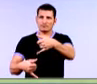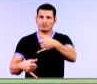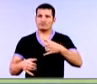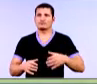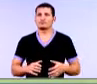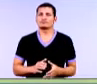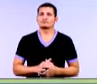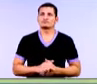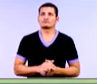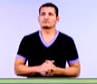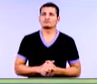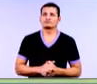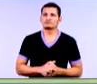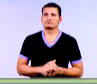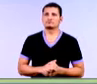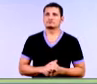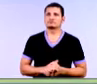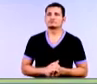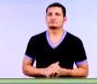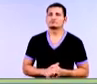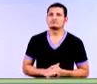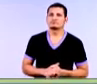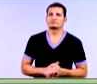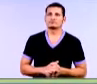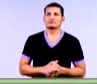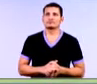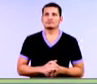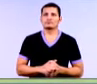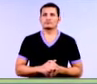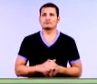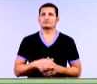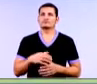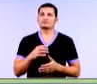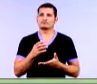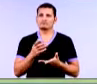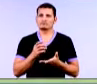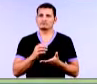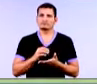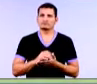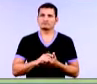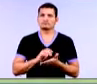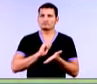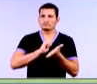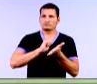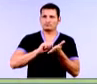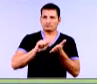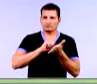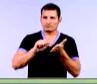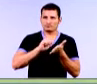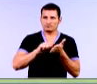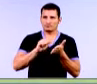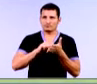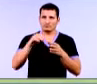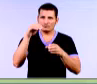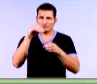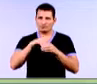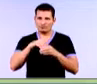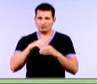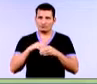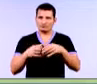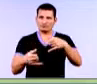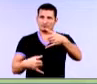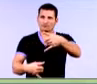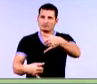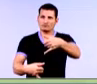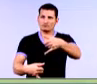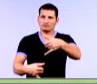ligação dos meus limitadores. Fui escrever as instruções dentro do static void